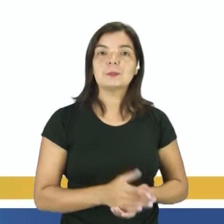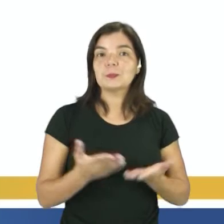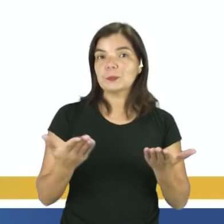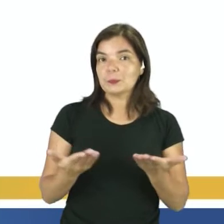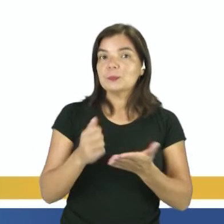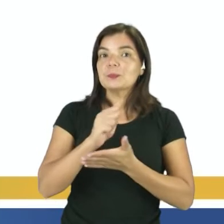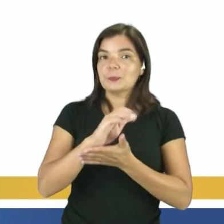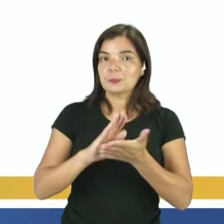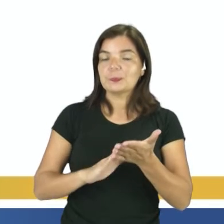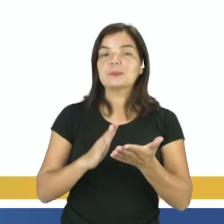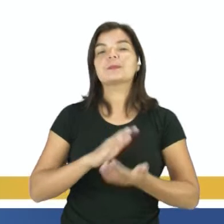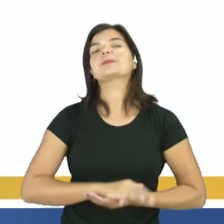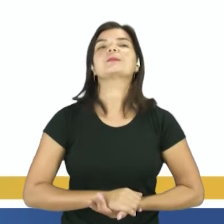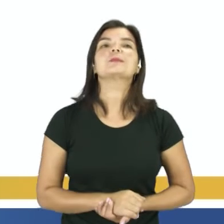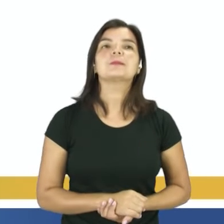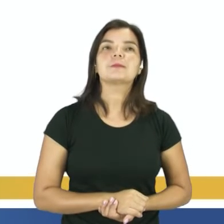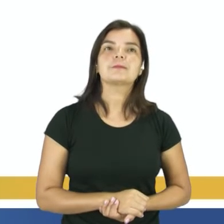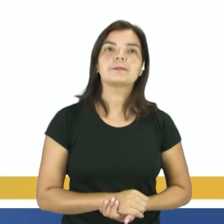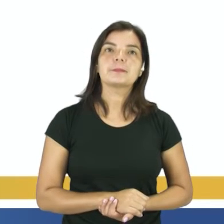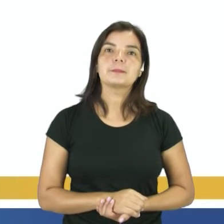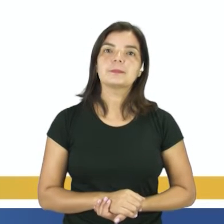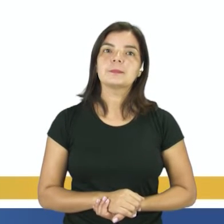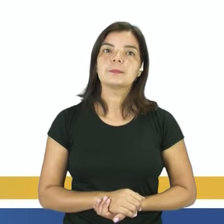vamos fazer um exercício.